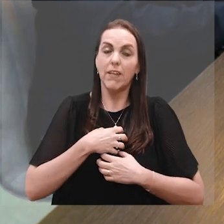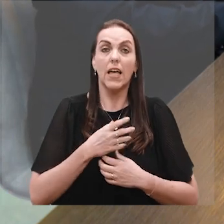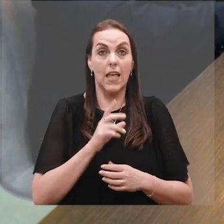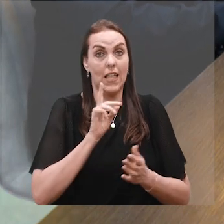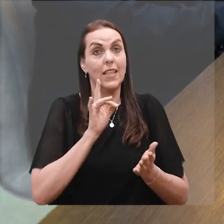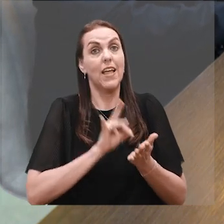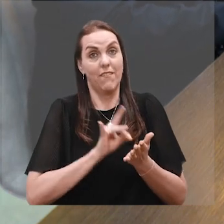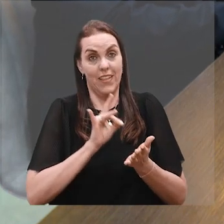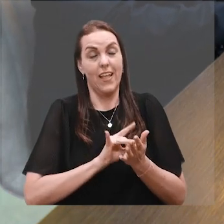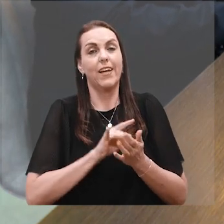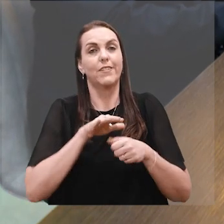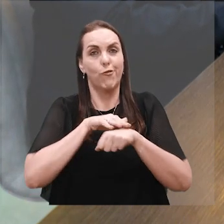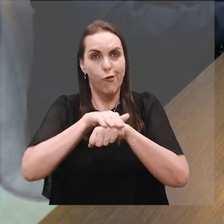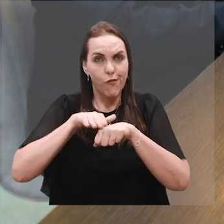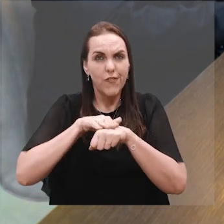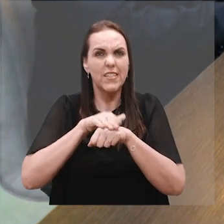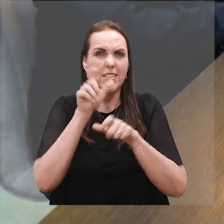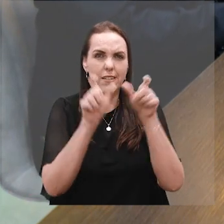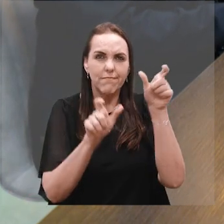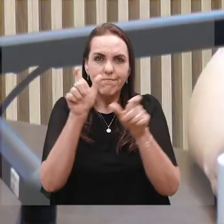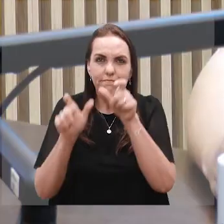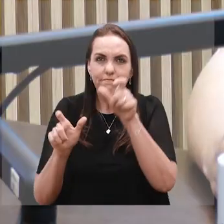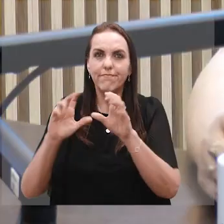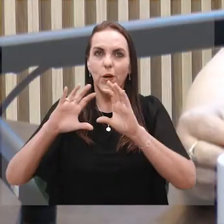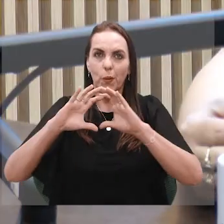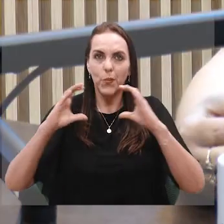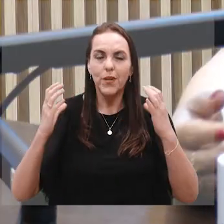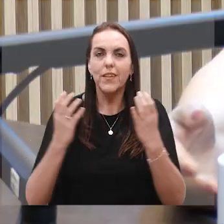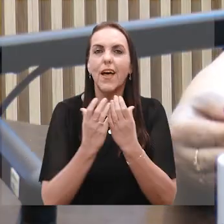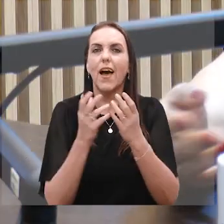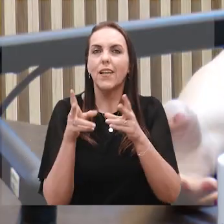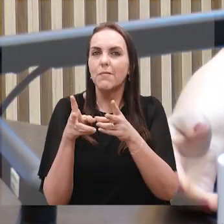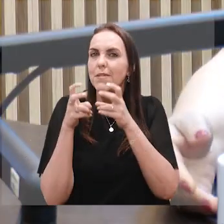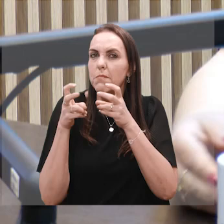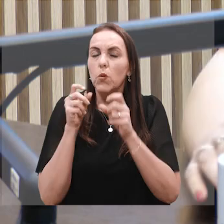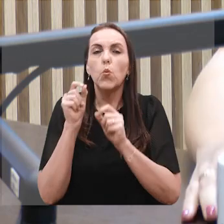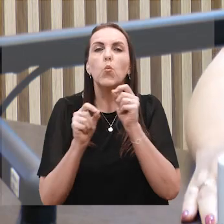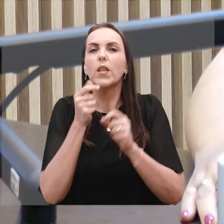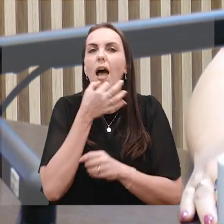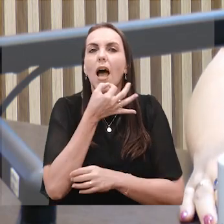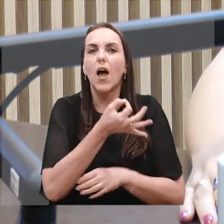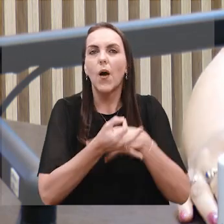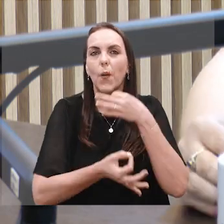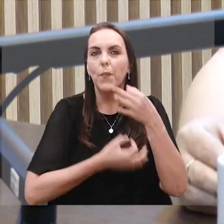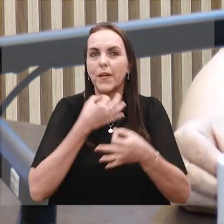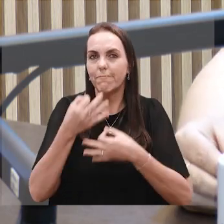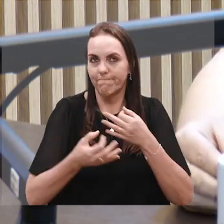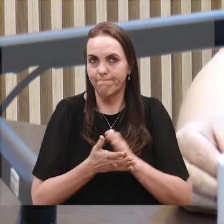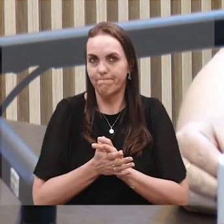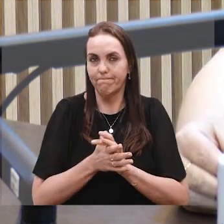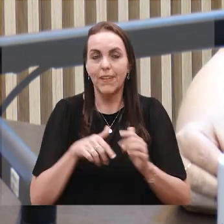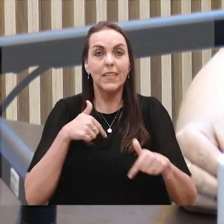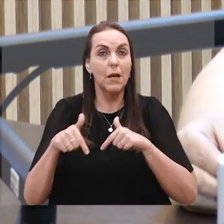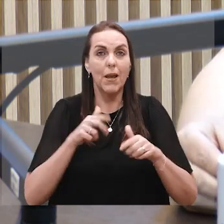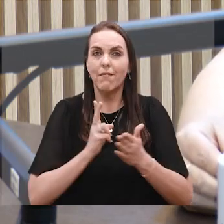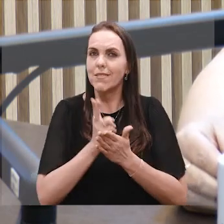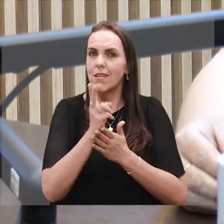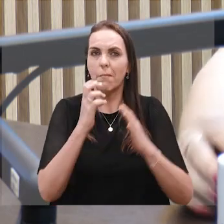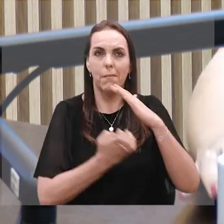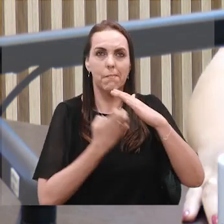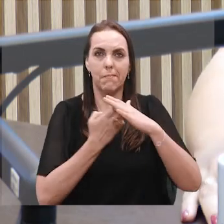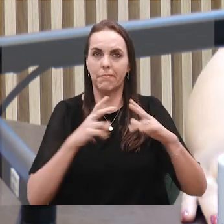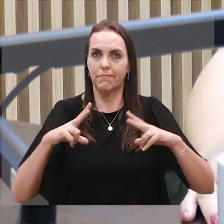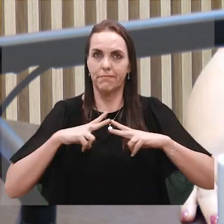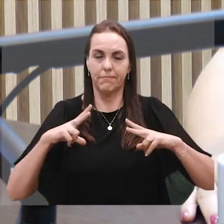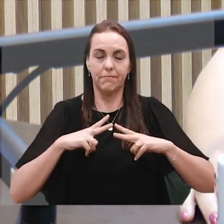Não, internamente eu conversei com muitas pessoas da comunidade, vendo o que elas achavam. Porque eu sempre trabalhei na iniciativa privada,